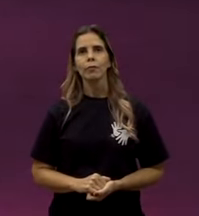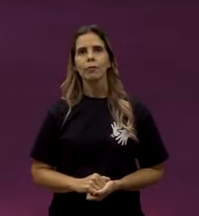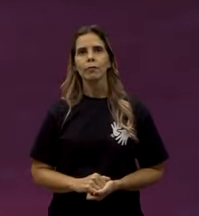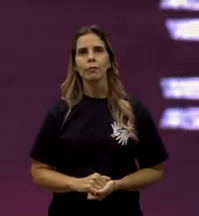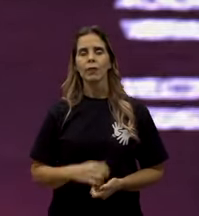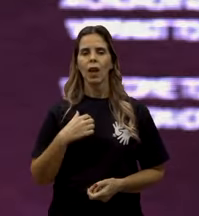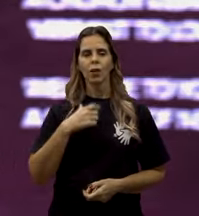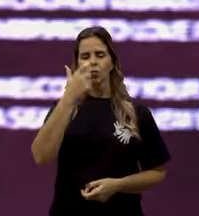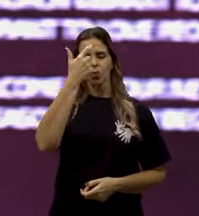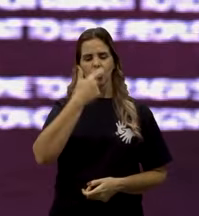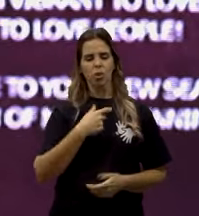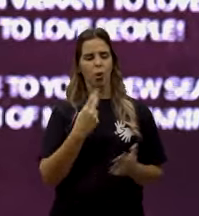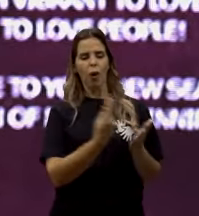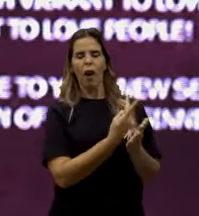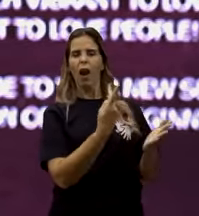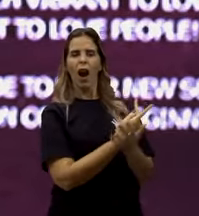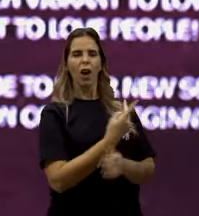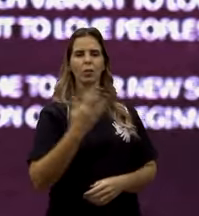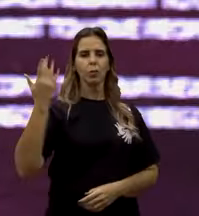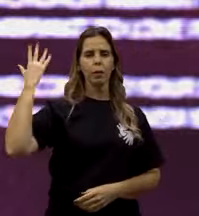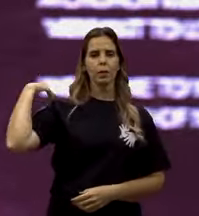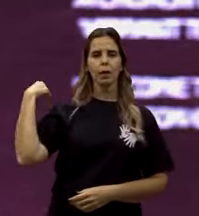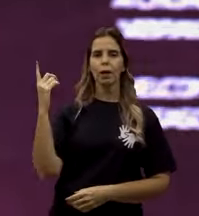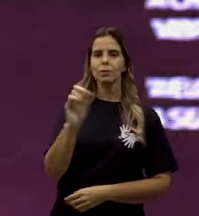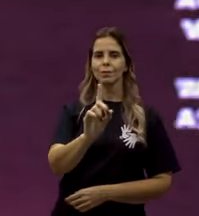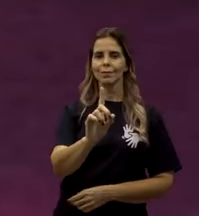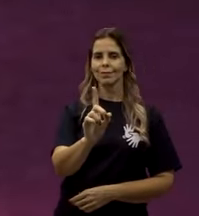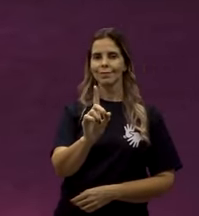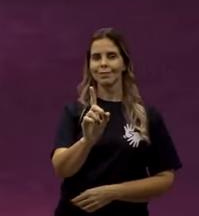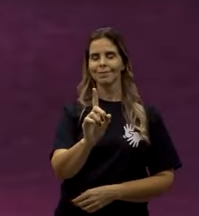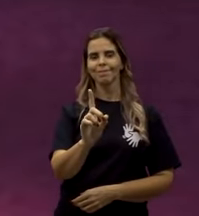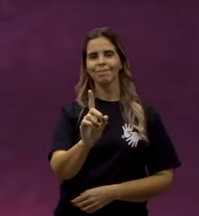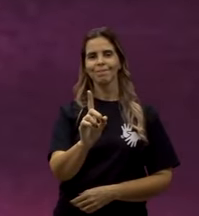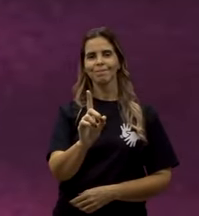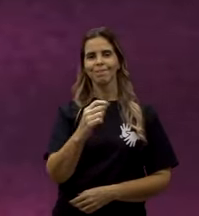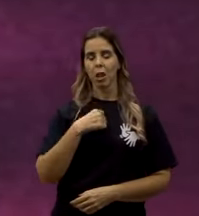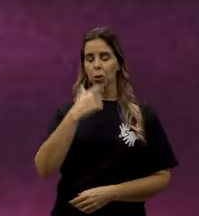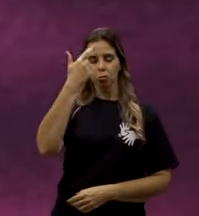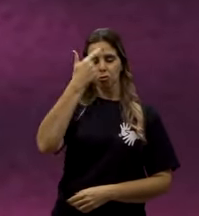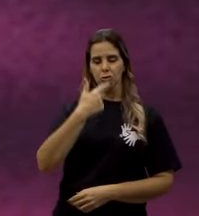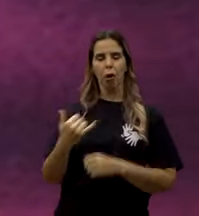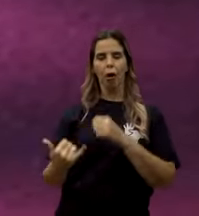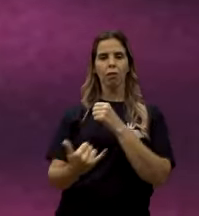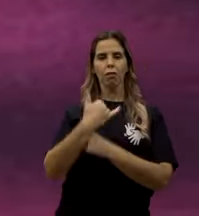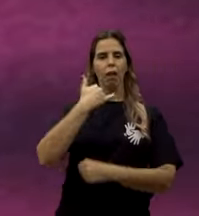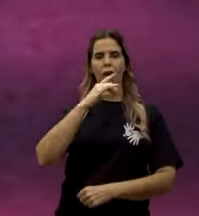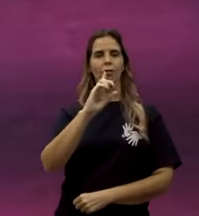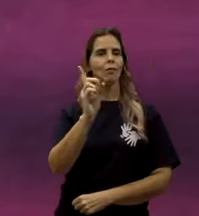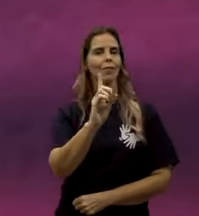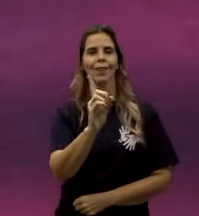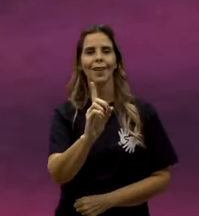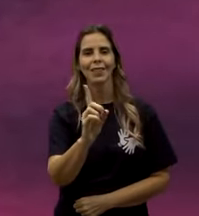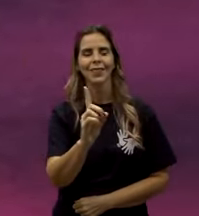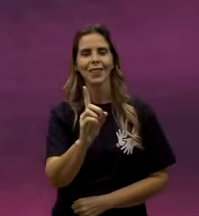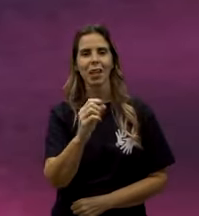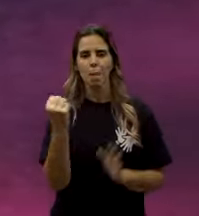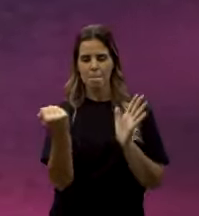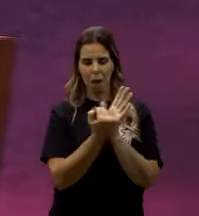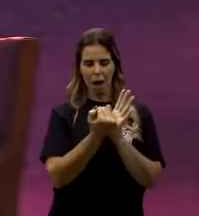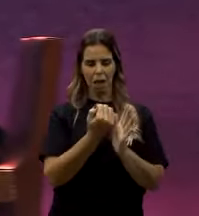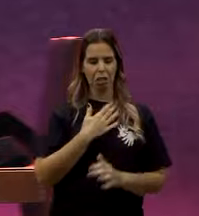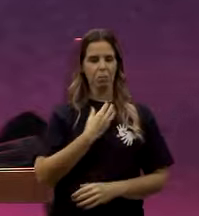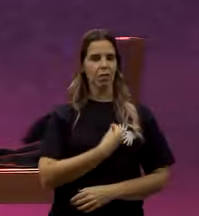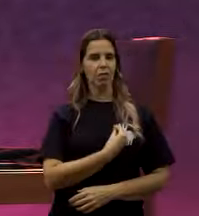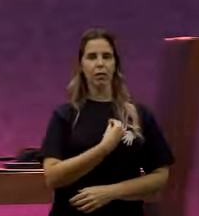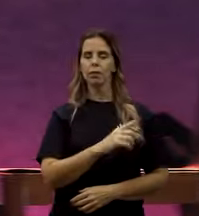eu não sou as coisas erradas que fizeram comigo eu não sou as traições que carregam como marca na minha vida eu sou muito mai